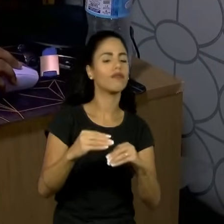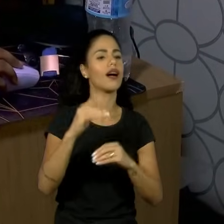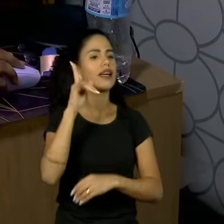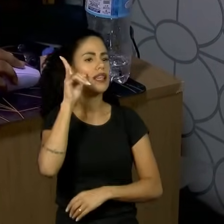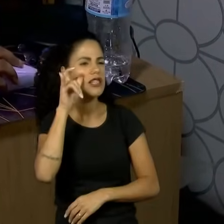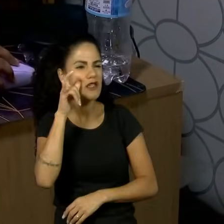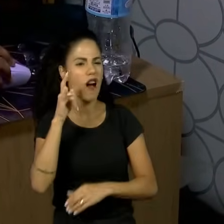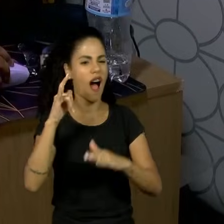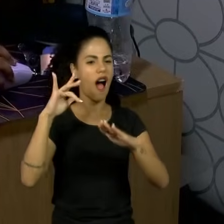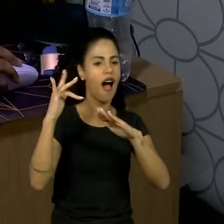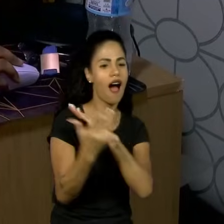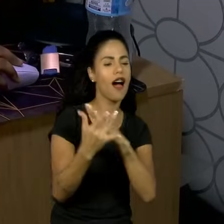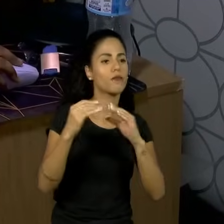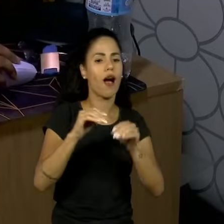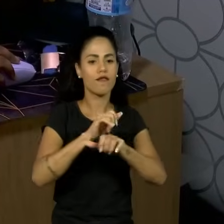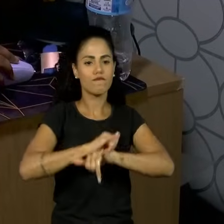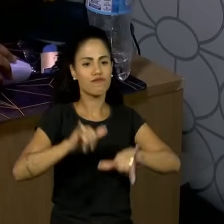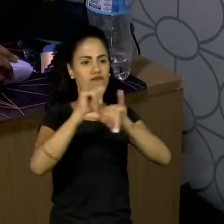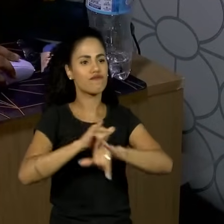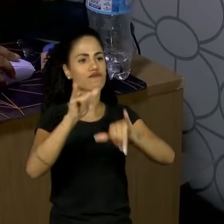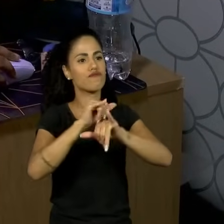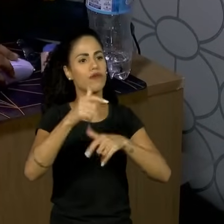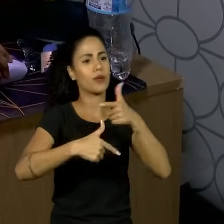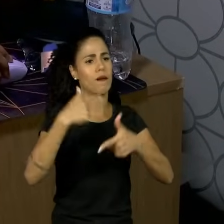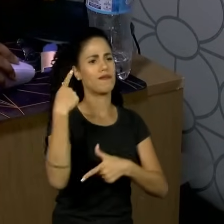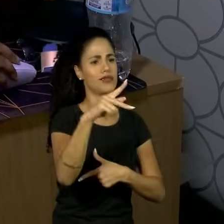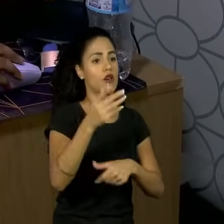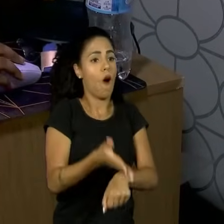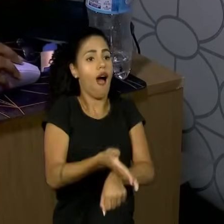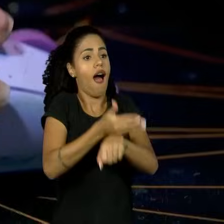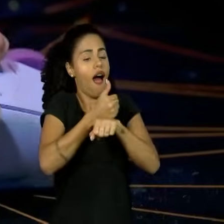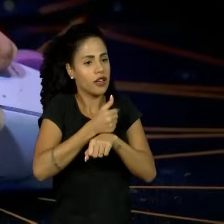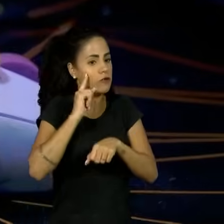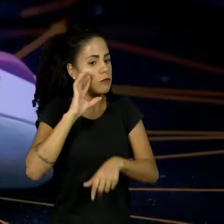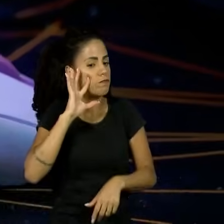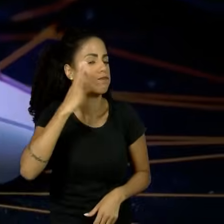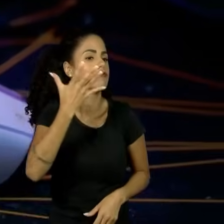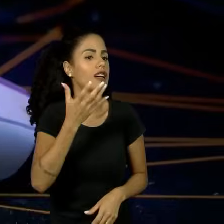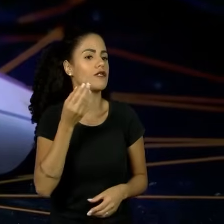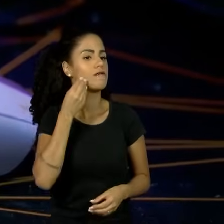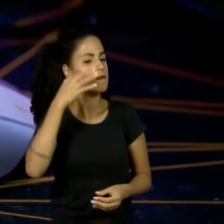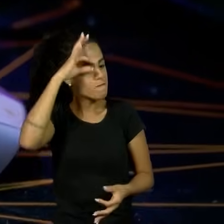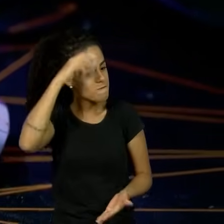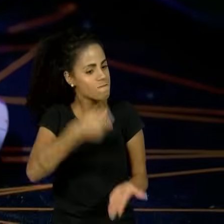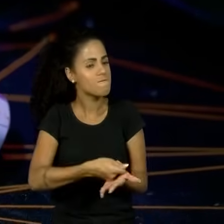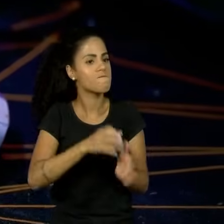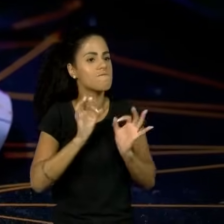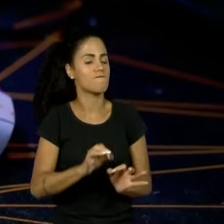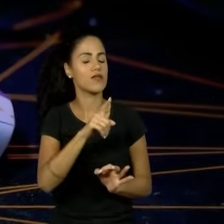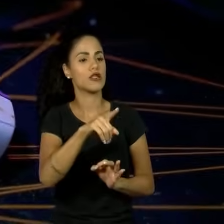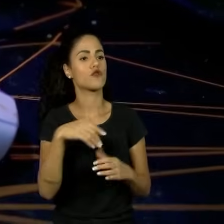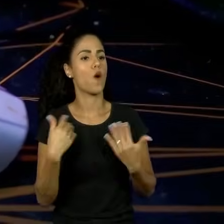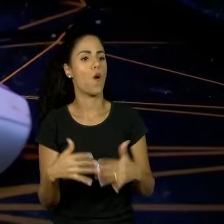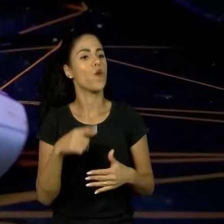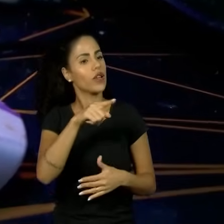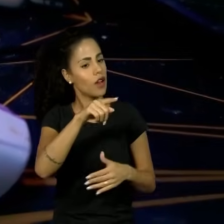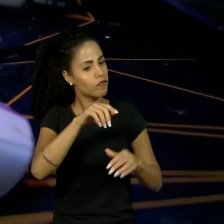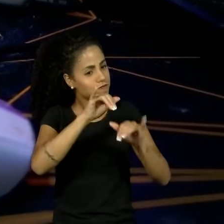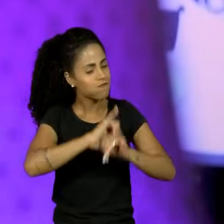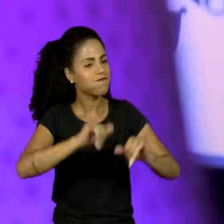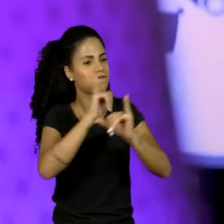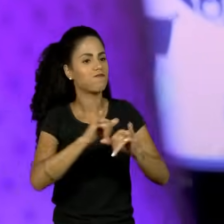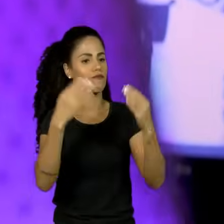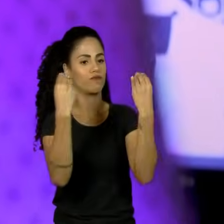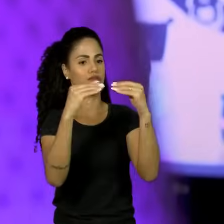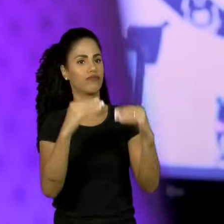sociais, sabe? Para divulgar o seu trabalho antes de você resolver tomar uma decisão extrema e ir só para as lives e